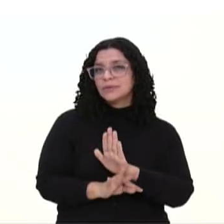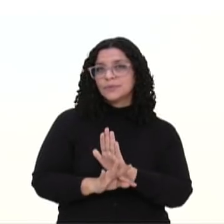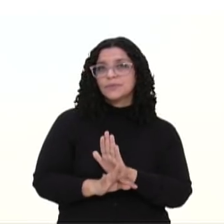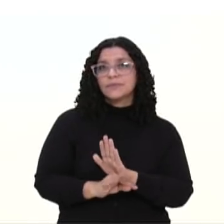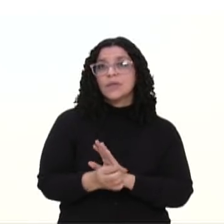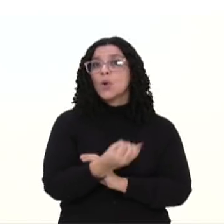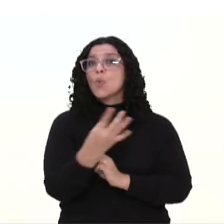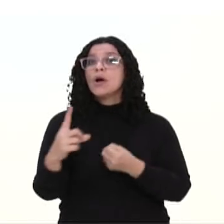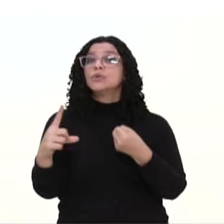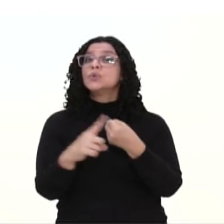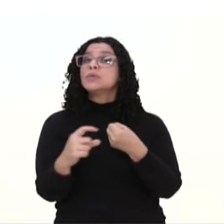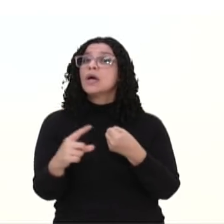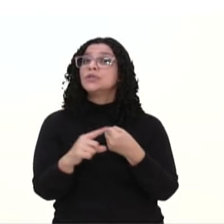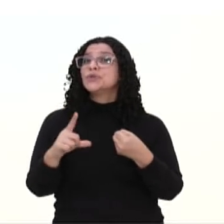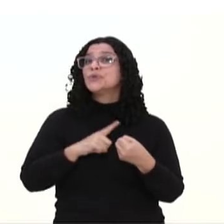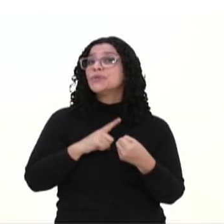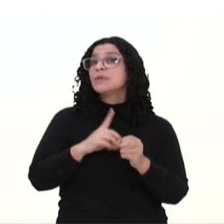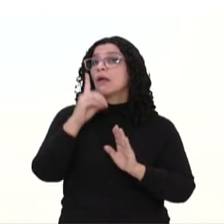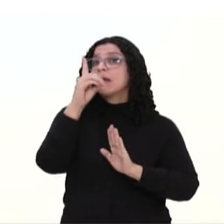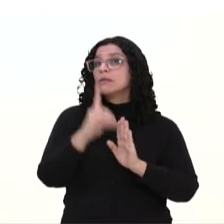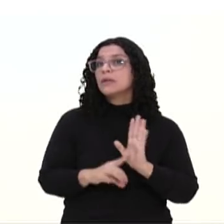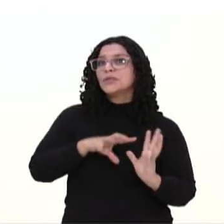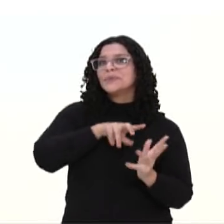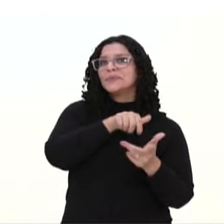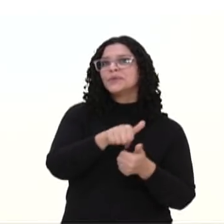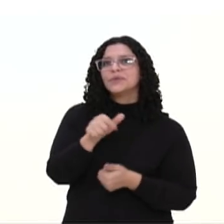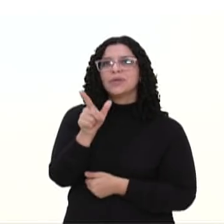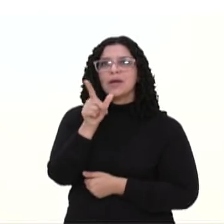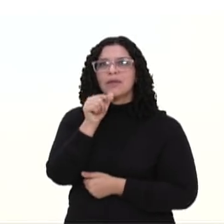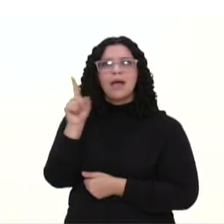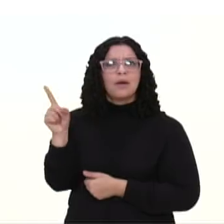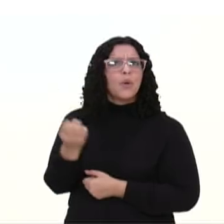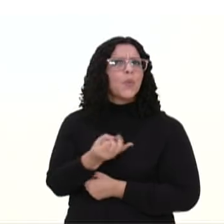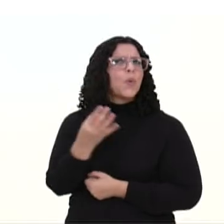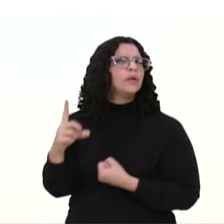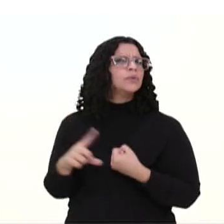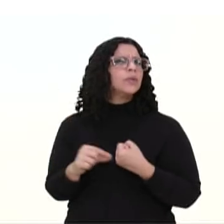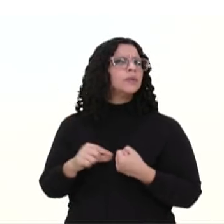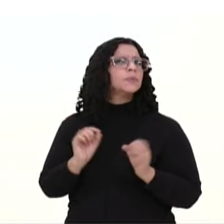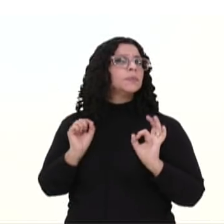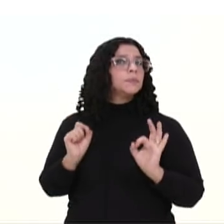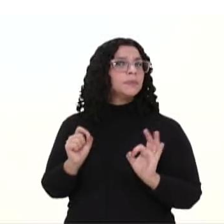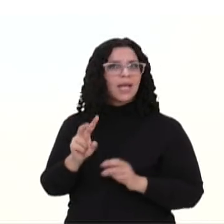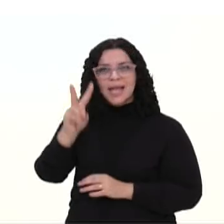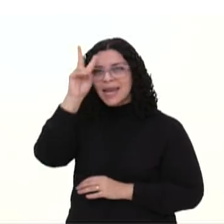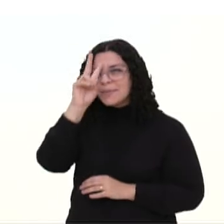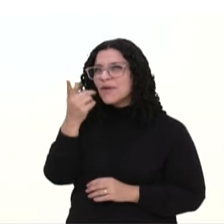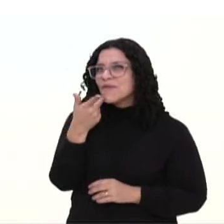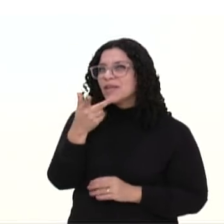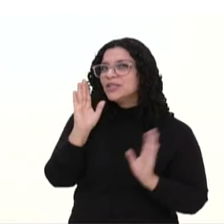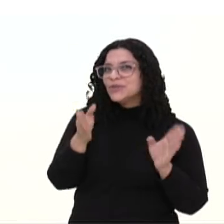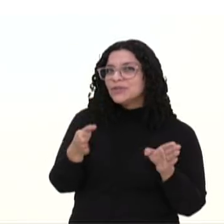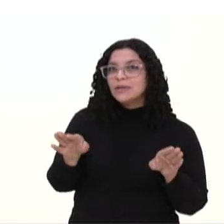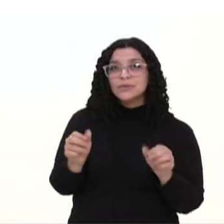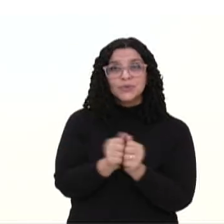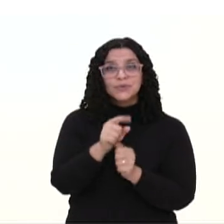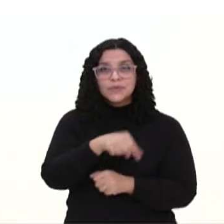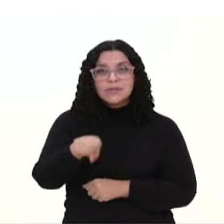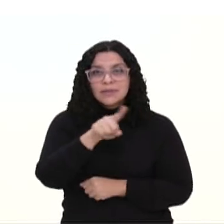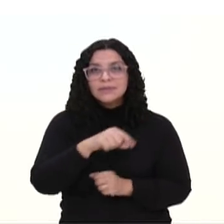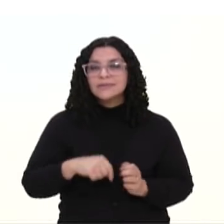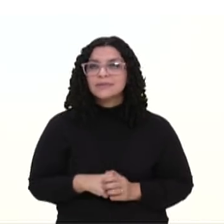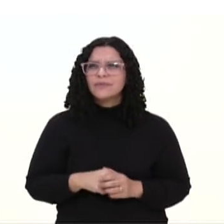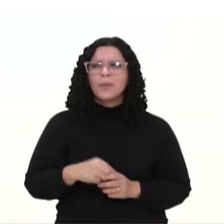Quantos artigos tem a Declaração Universal dos Direitos da Água? Lembra que eu falei no início com vocês?